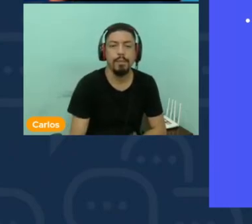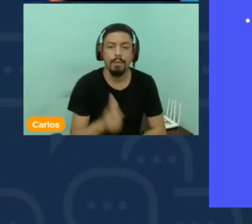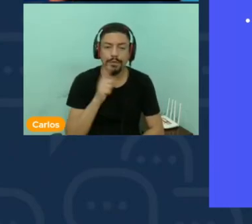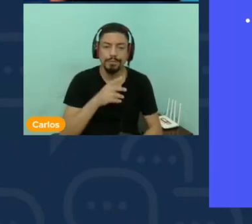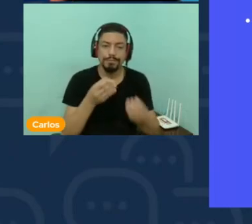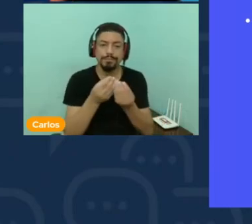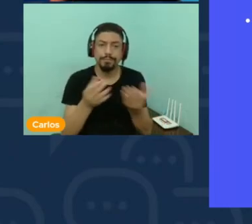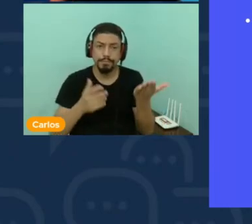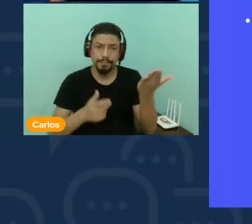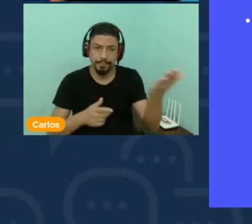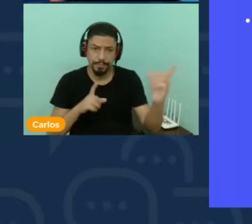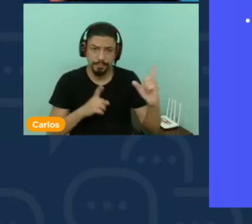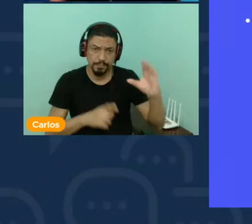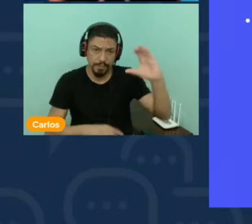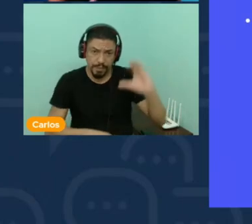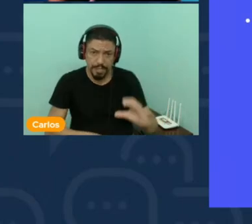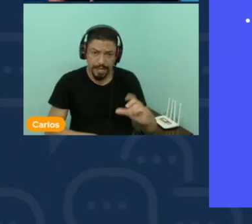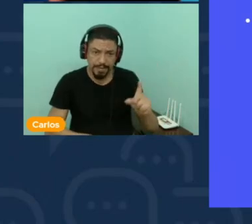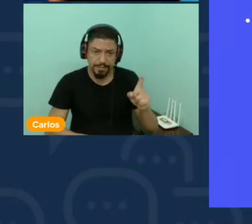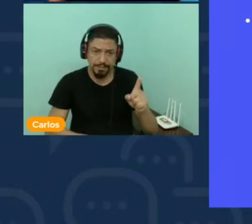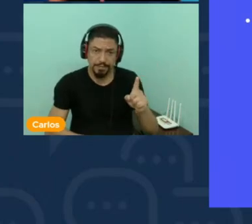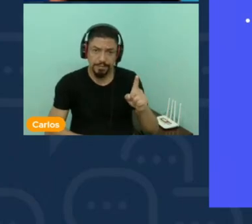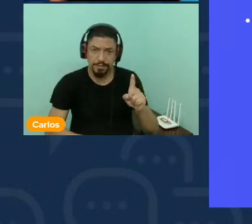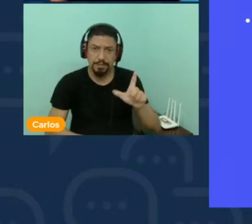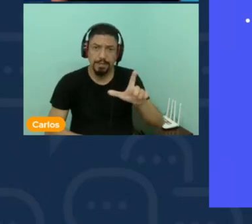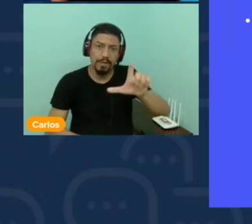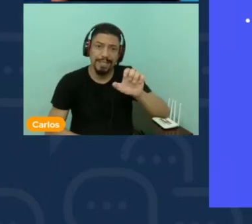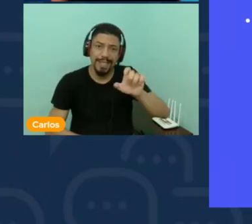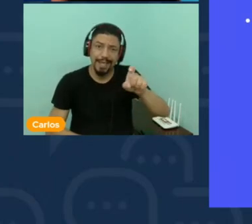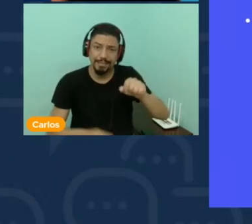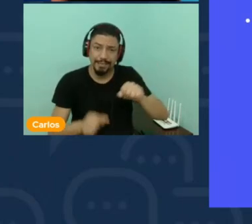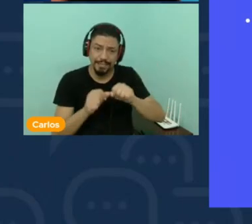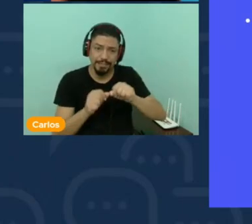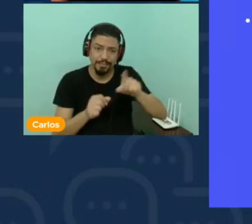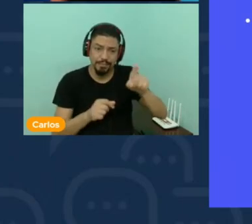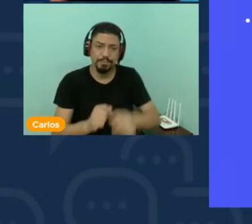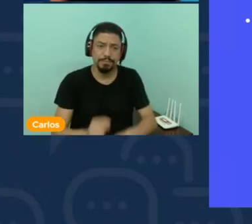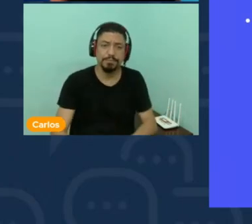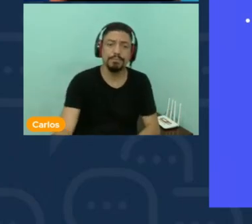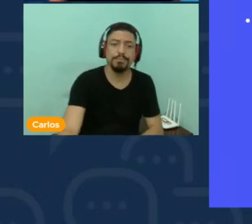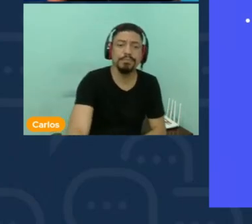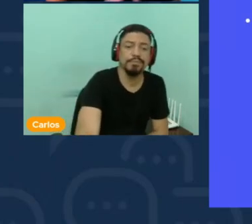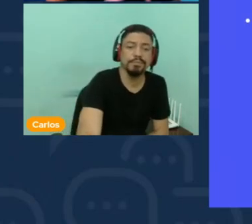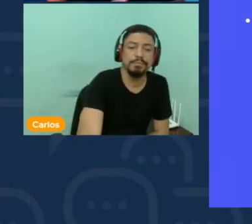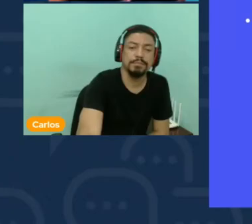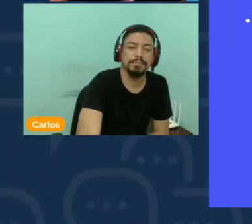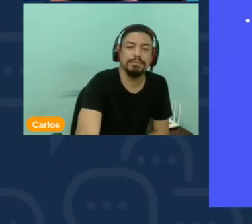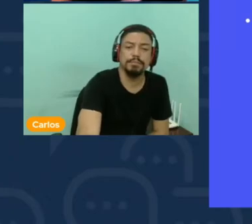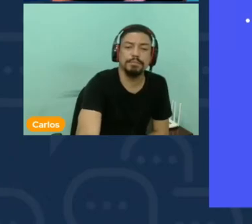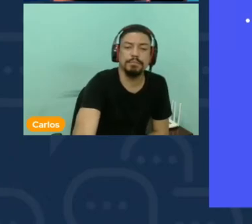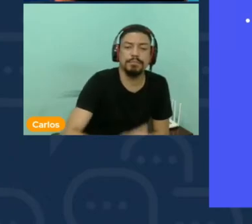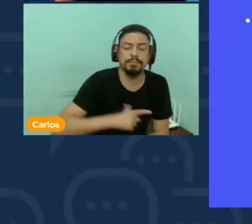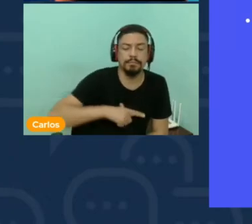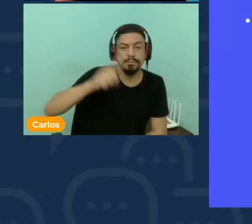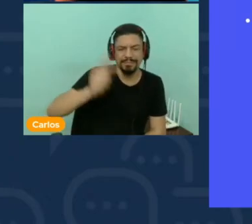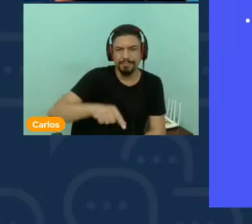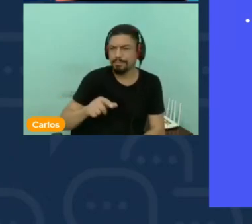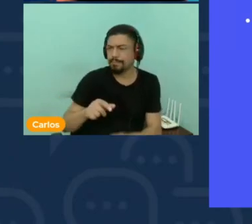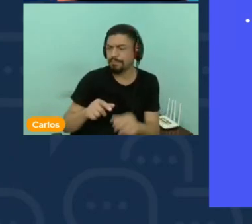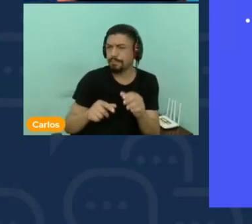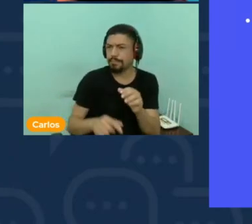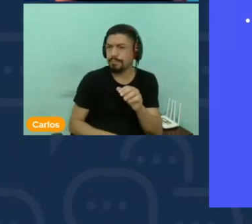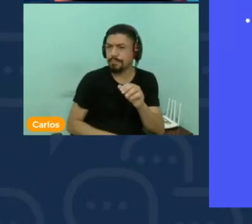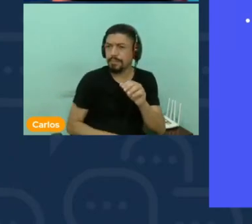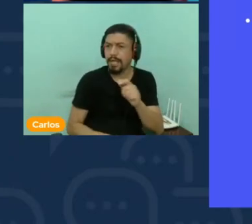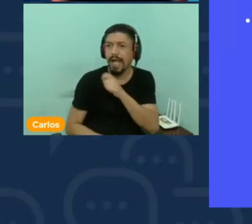ali para o meu cliente. O Amazon Lex faz isso. A gente tem o Amazon